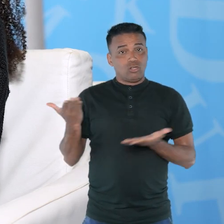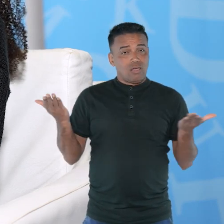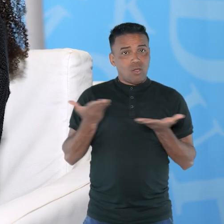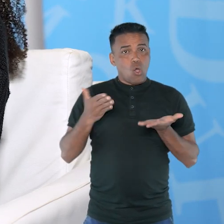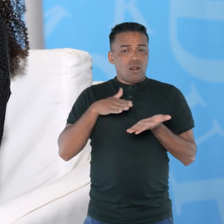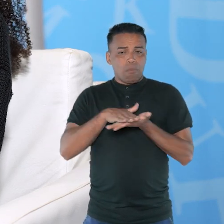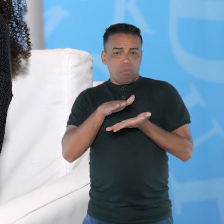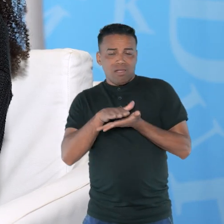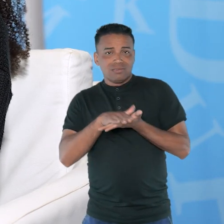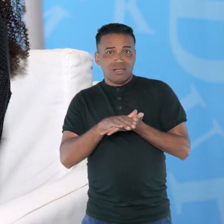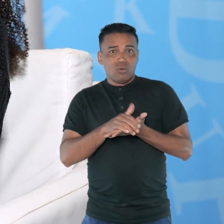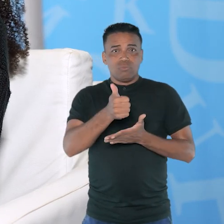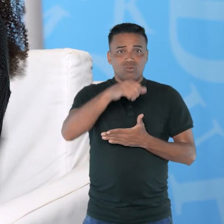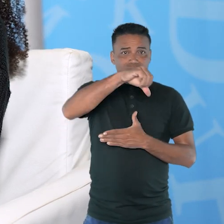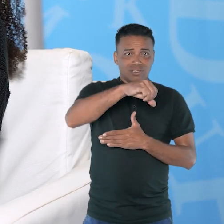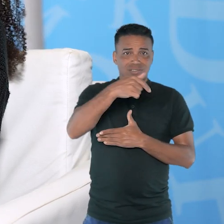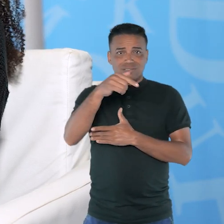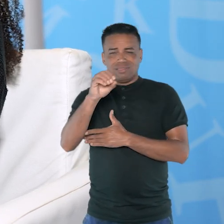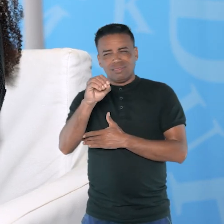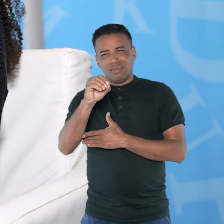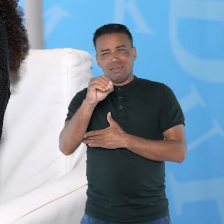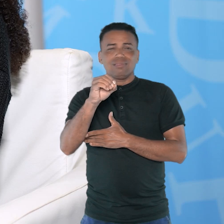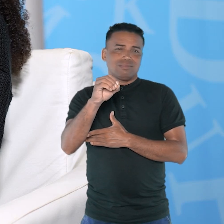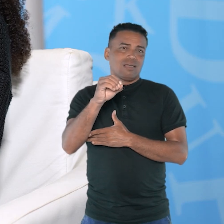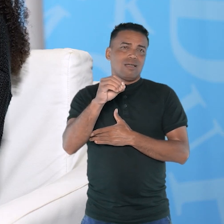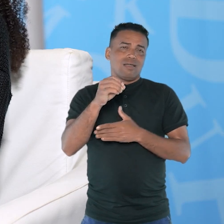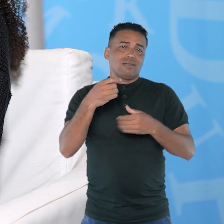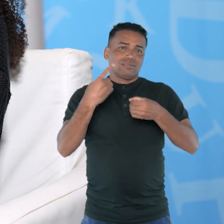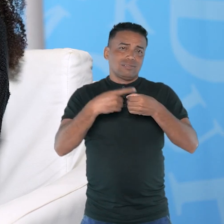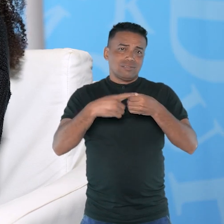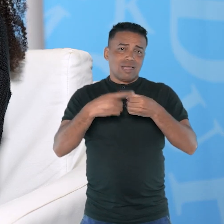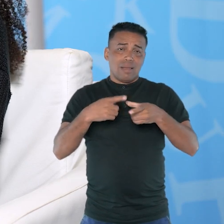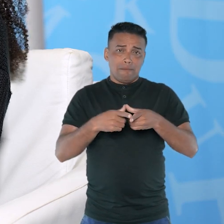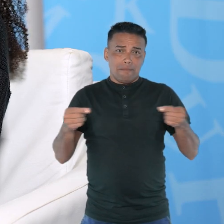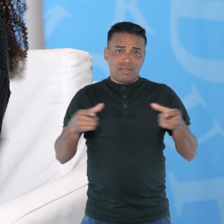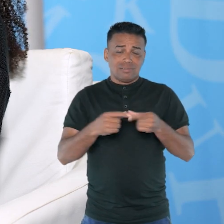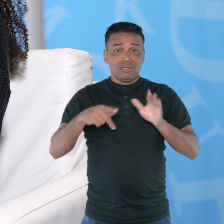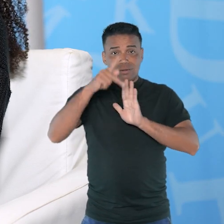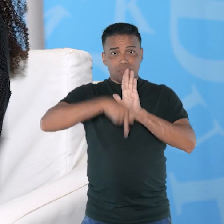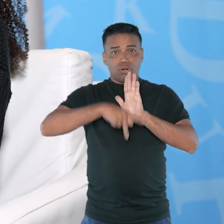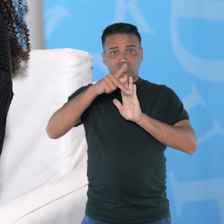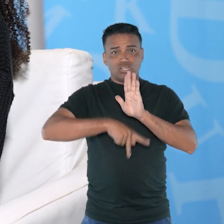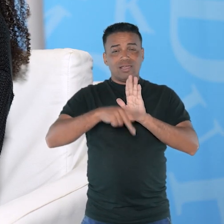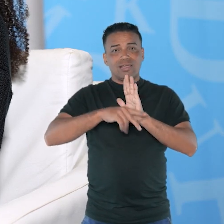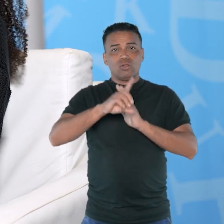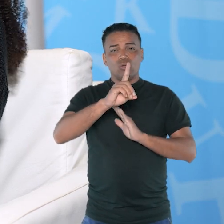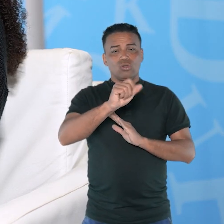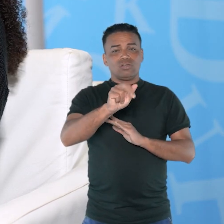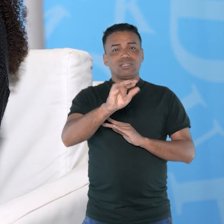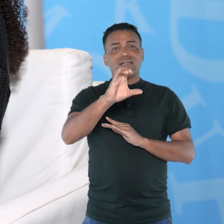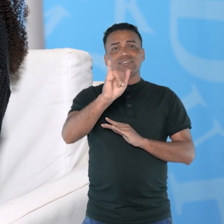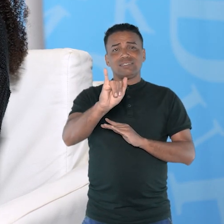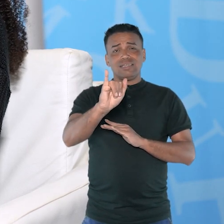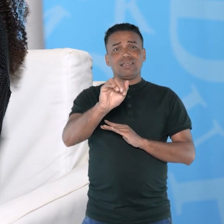publicando. Nos anos 70, a gente, no começo, Brasília é o primeiro, com o projeto do Darcy Ribeiro, a Universidade de Brasília, a